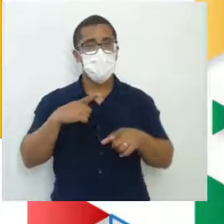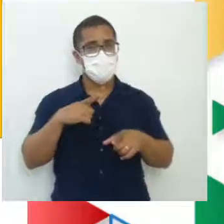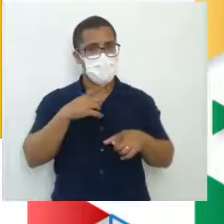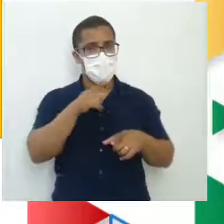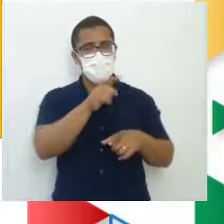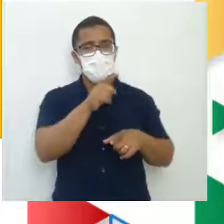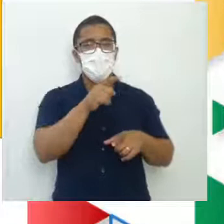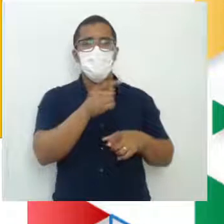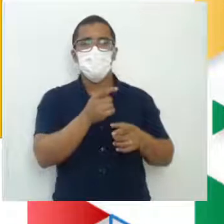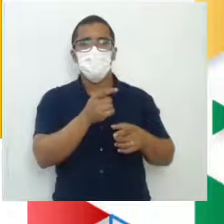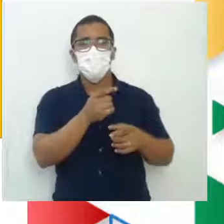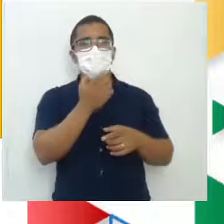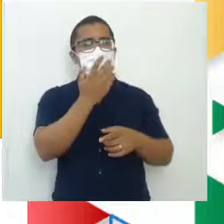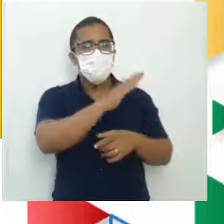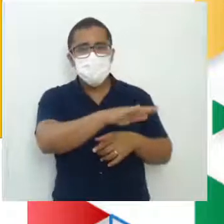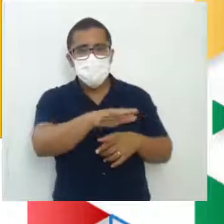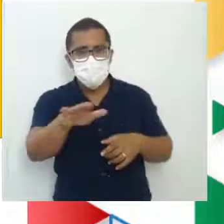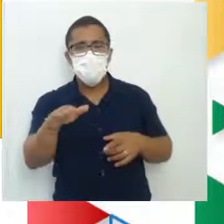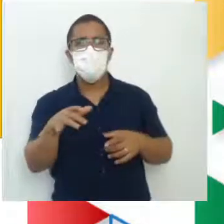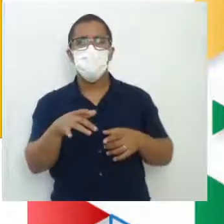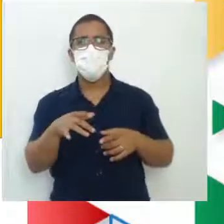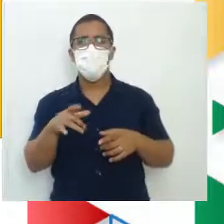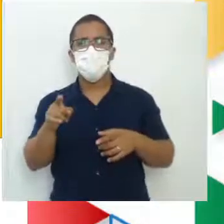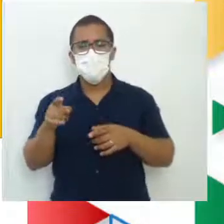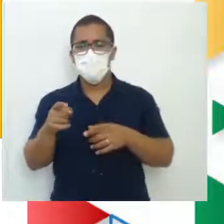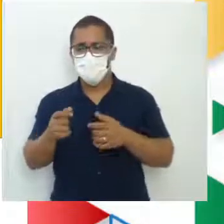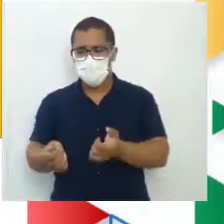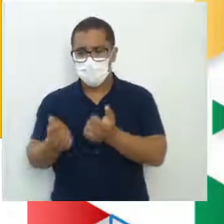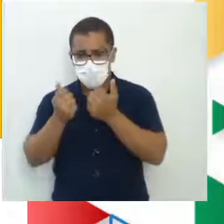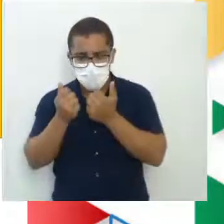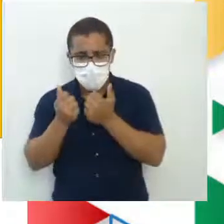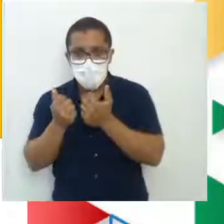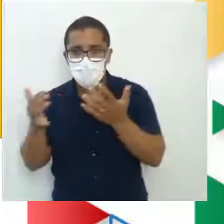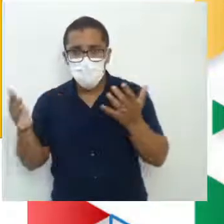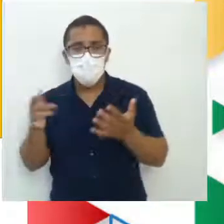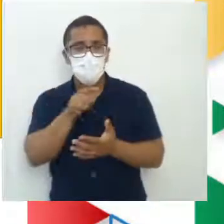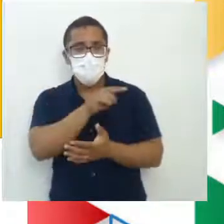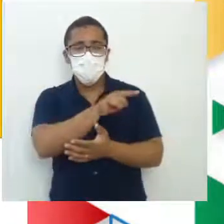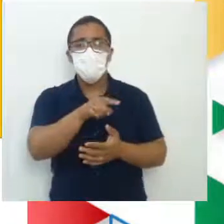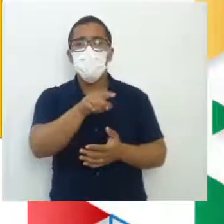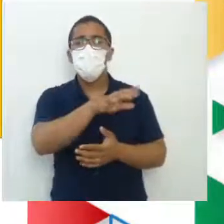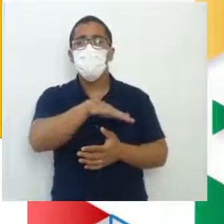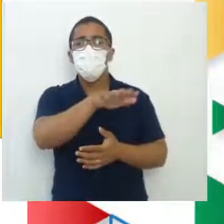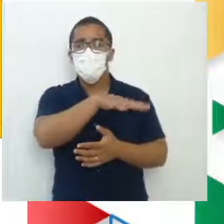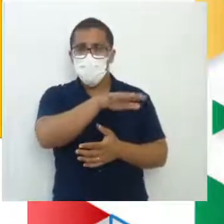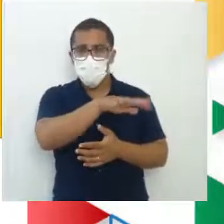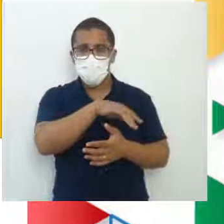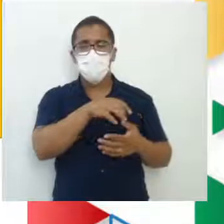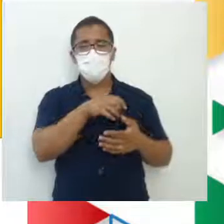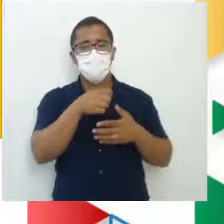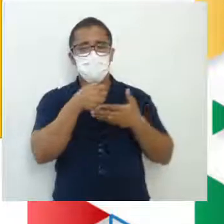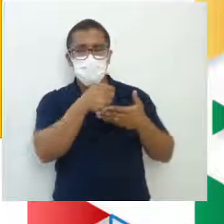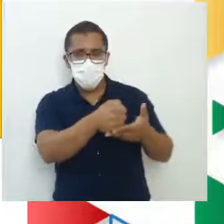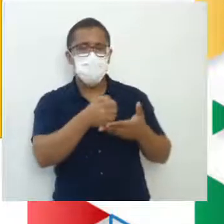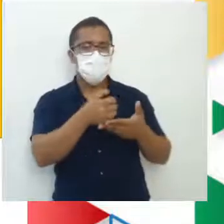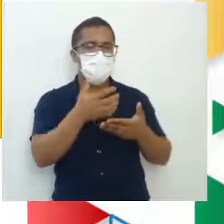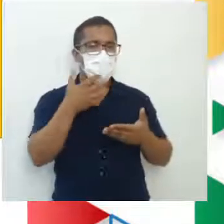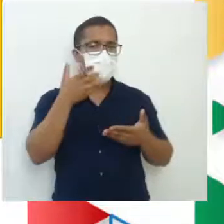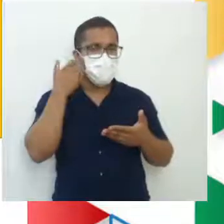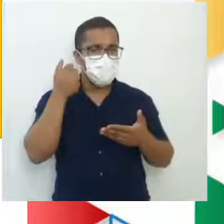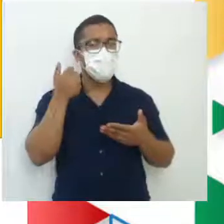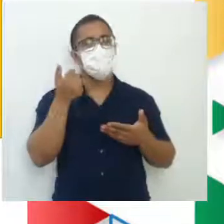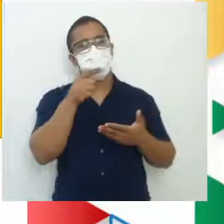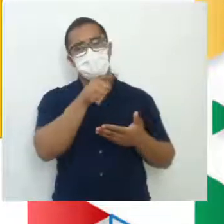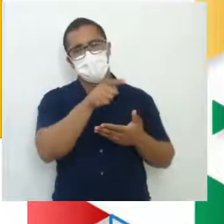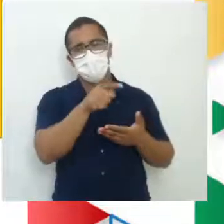crianças. Plantavam, faziam farinha para vender, pegavam fretes e tudo era válido para ajudar na manutenção do